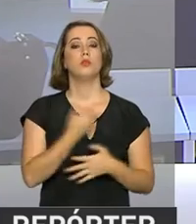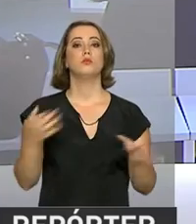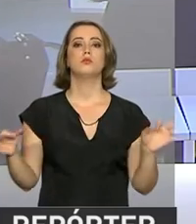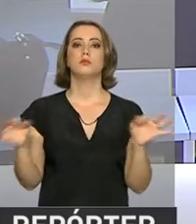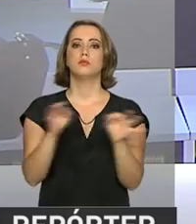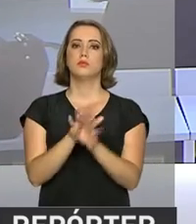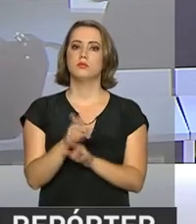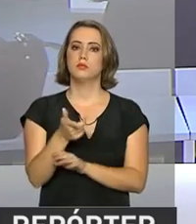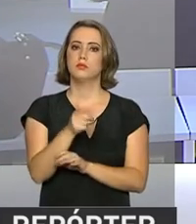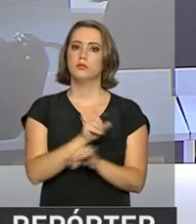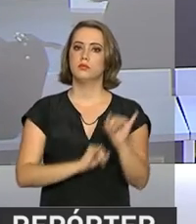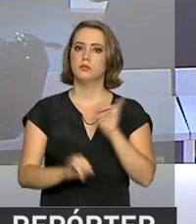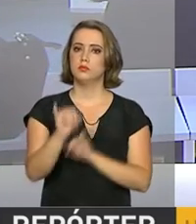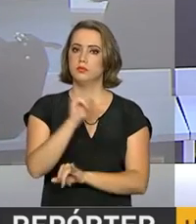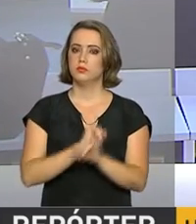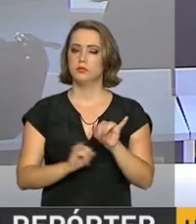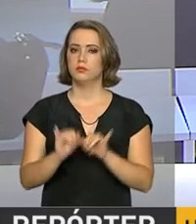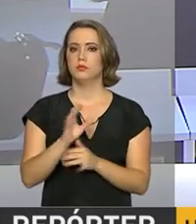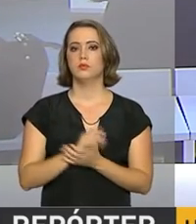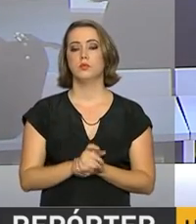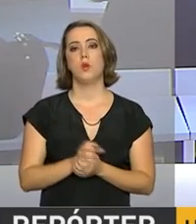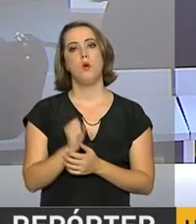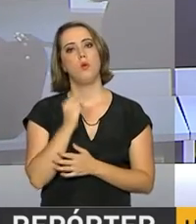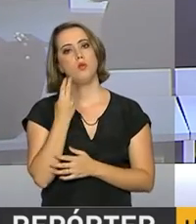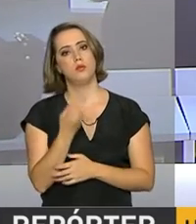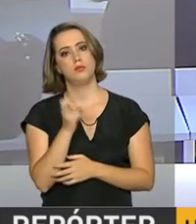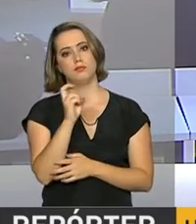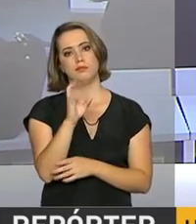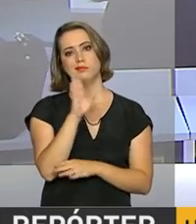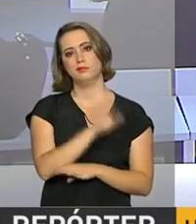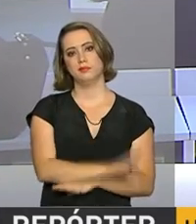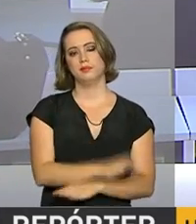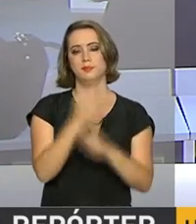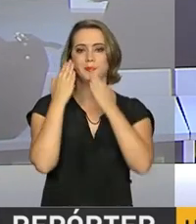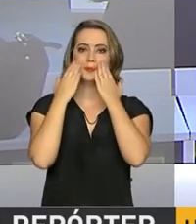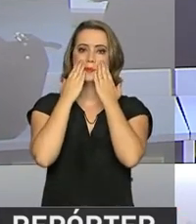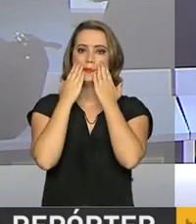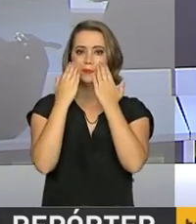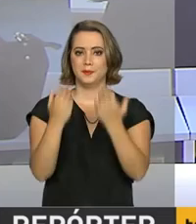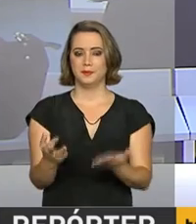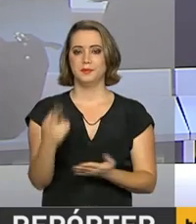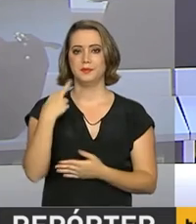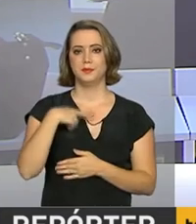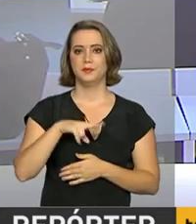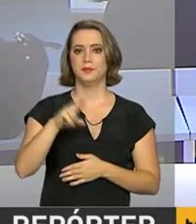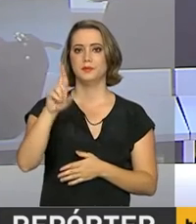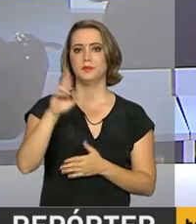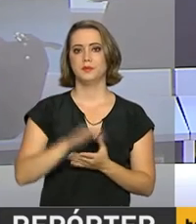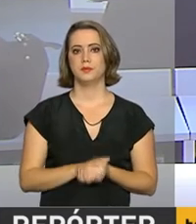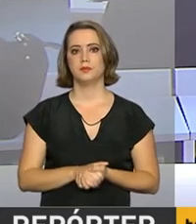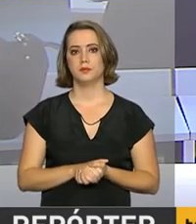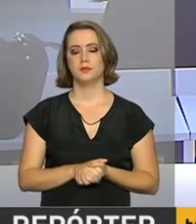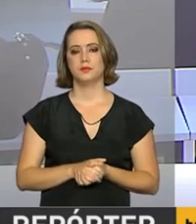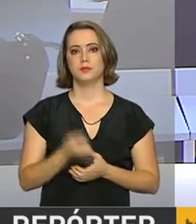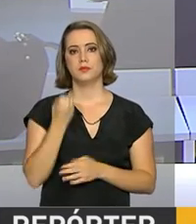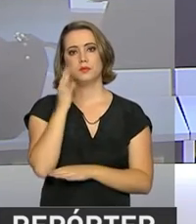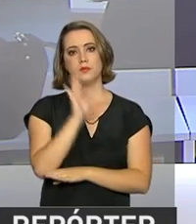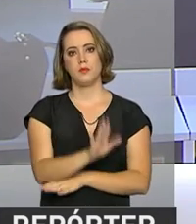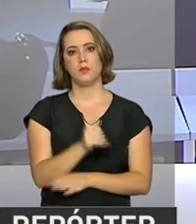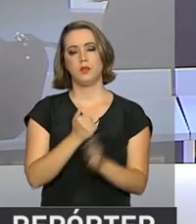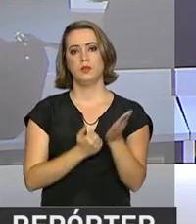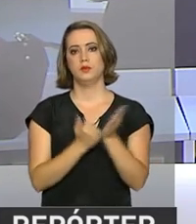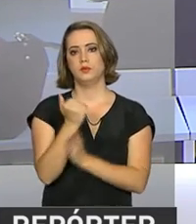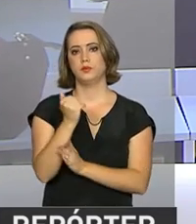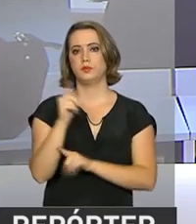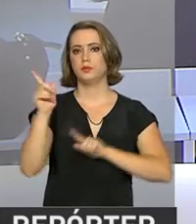por aqui podemos voltar a qualquer momento com mais informações ou às cinco da tarde na próxima edição do repórter nbr uma boa tarde para